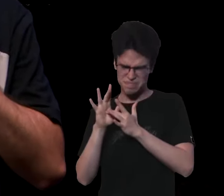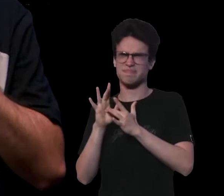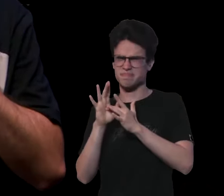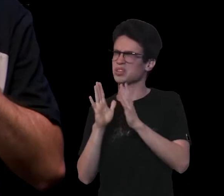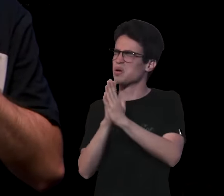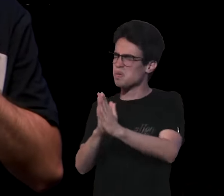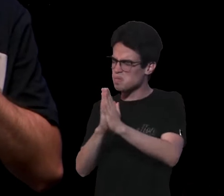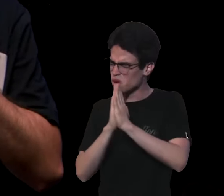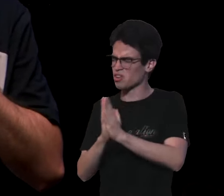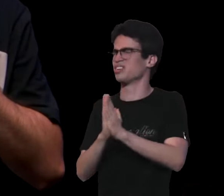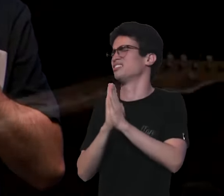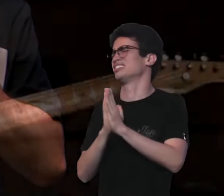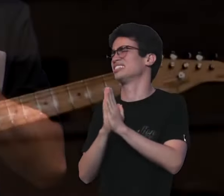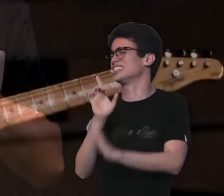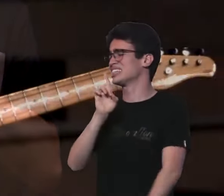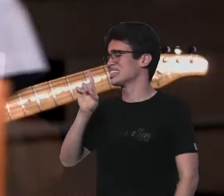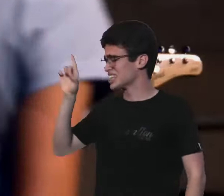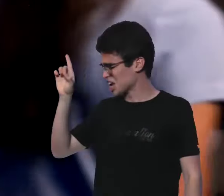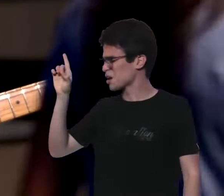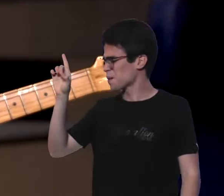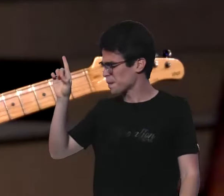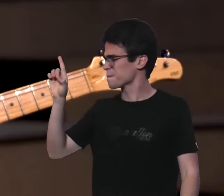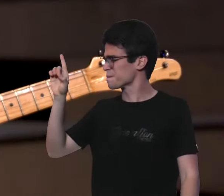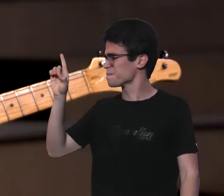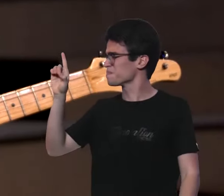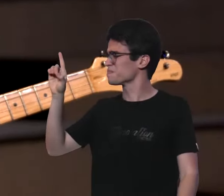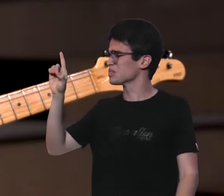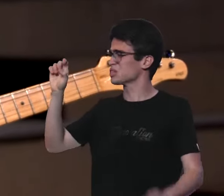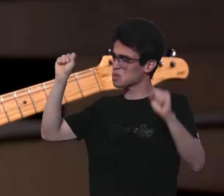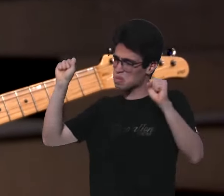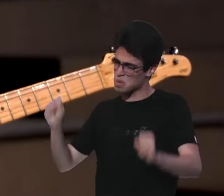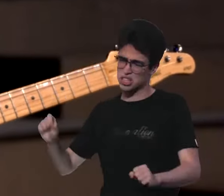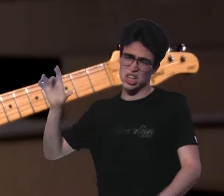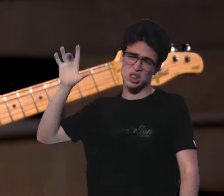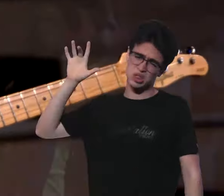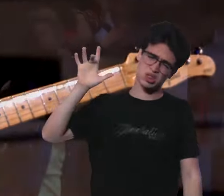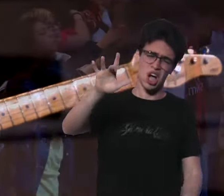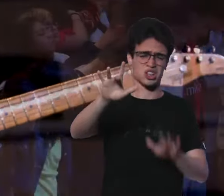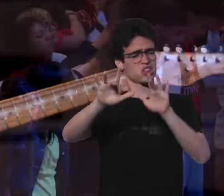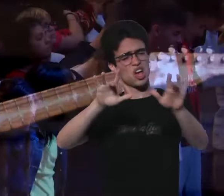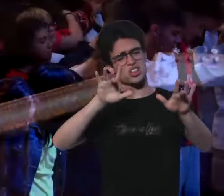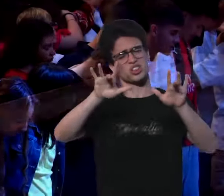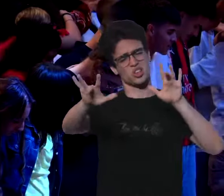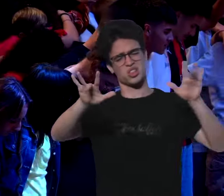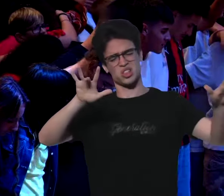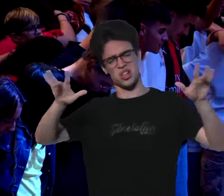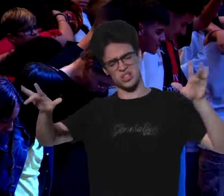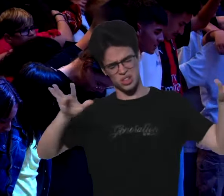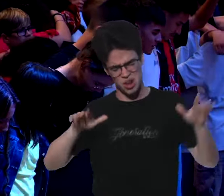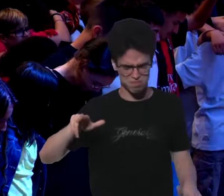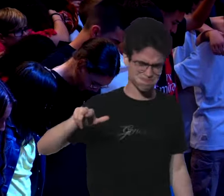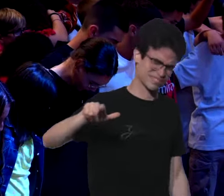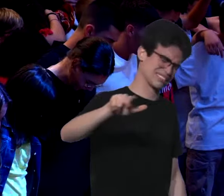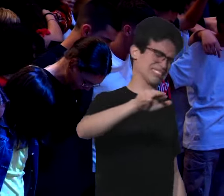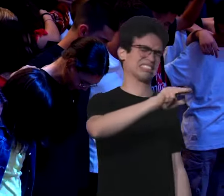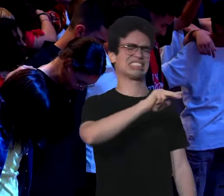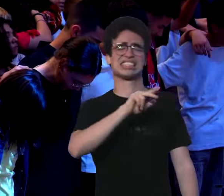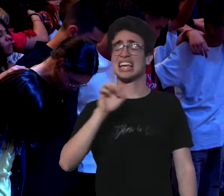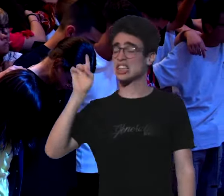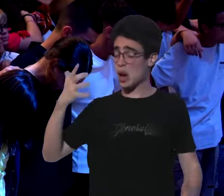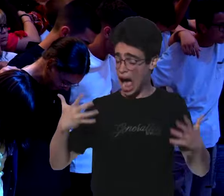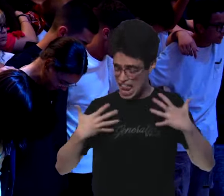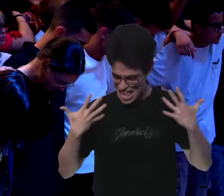quero pedir em nome de Jesus, que o Senhor possa visitar cada um dos meus irmãos, Pai, com